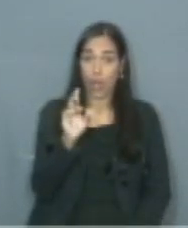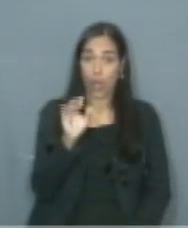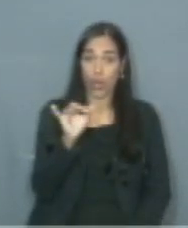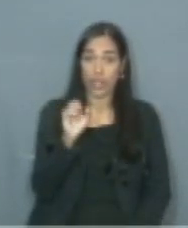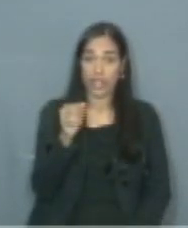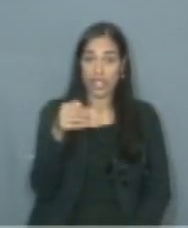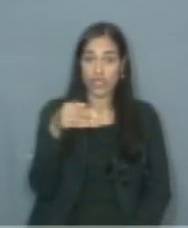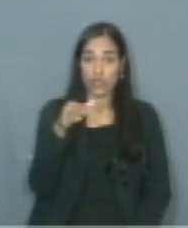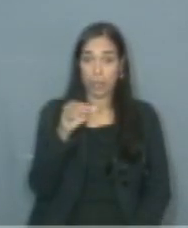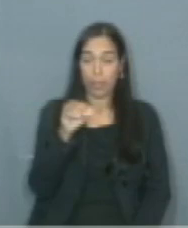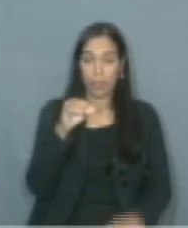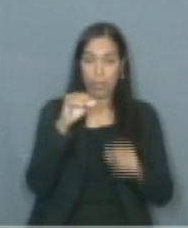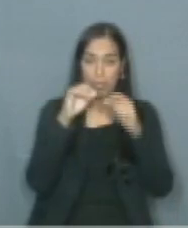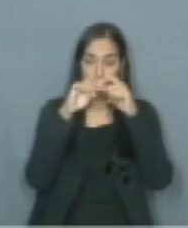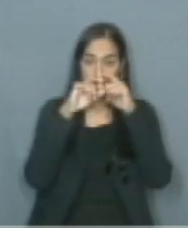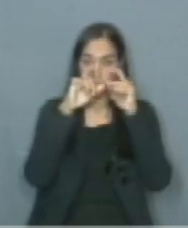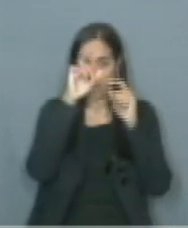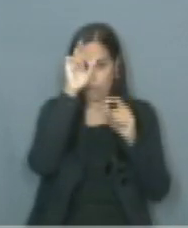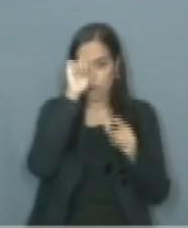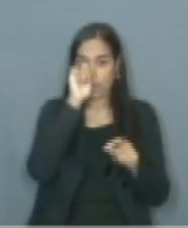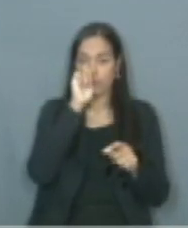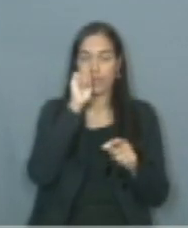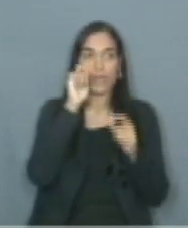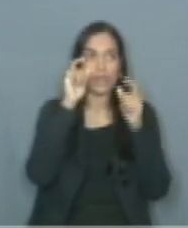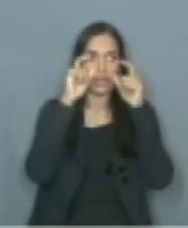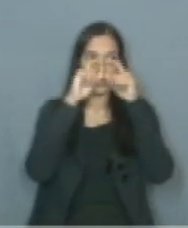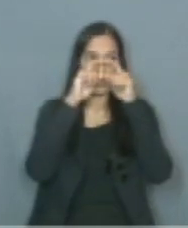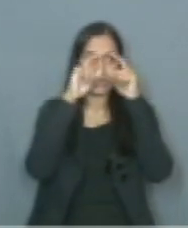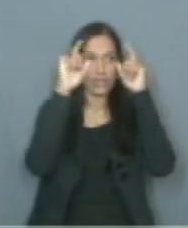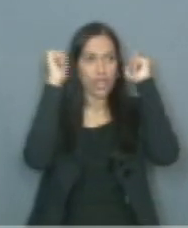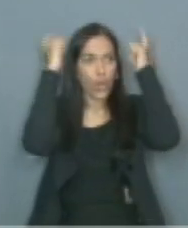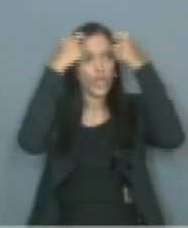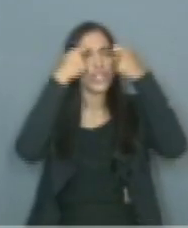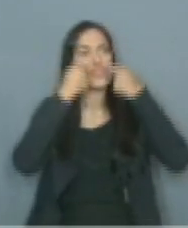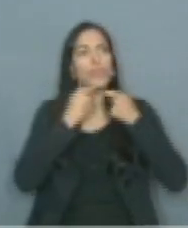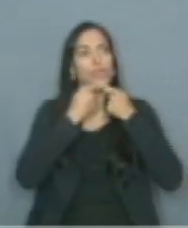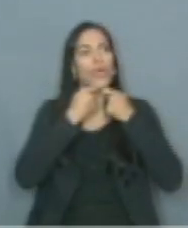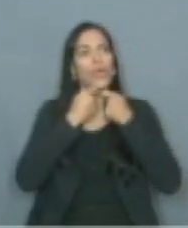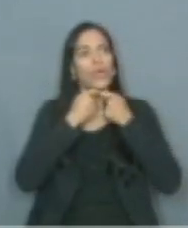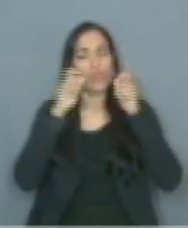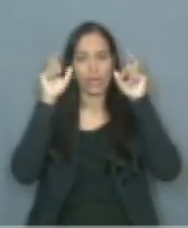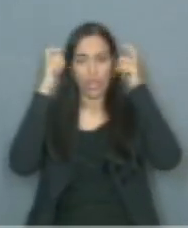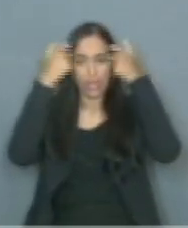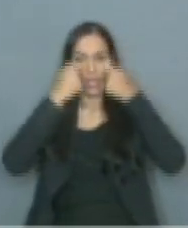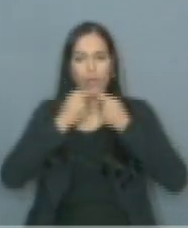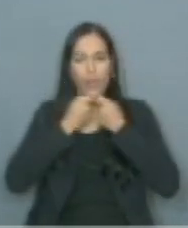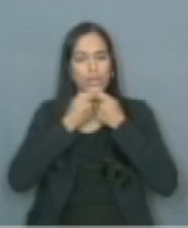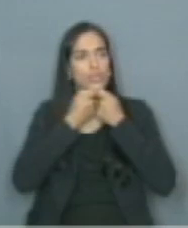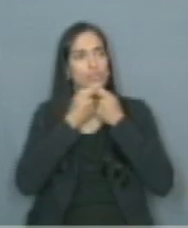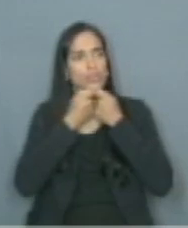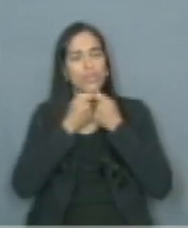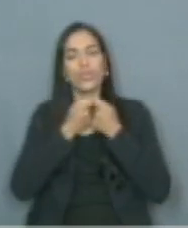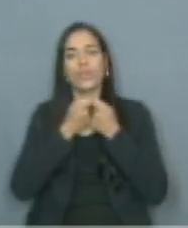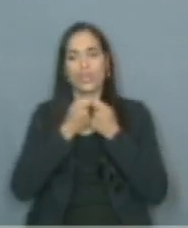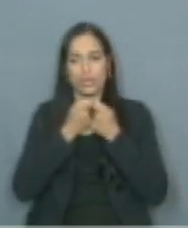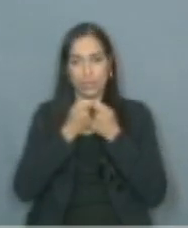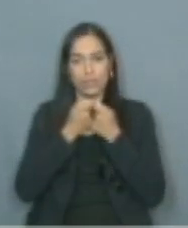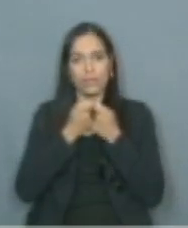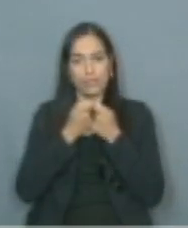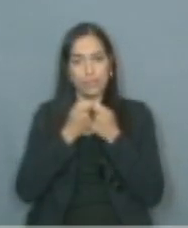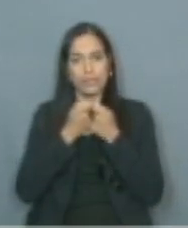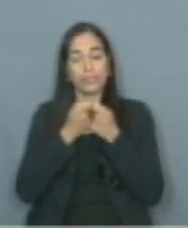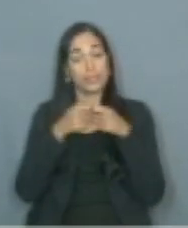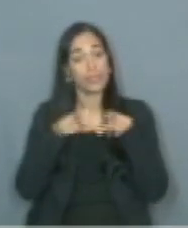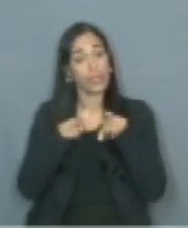a tentativa, ela é punida como se terrorismo fosse, e ela também trata como terrorismo